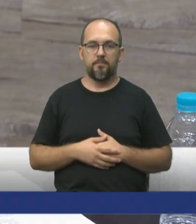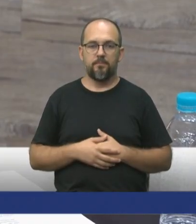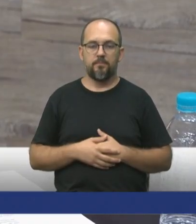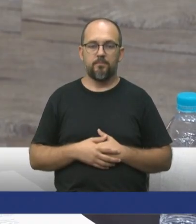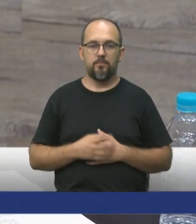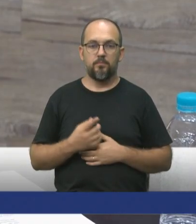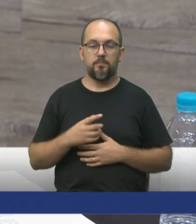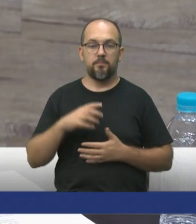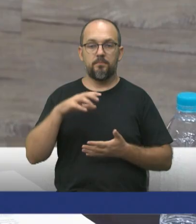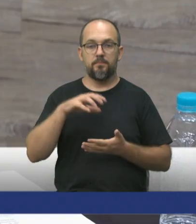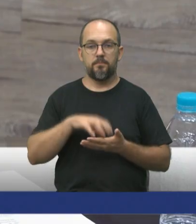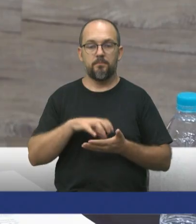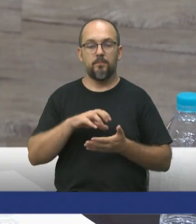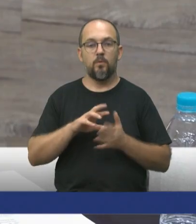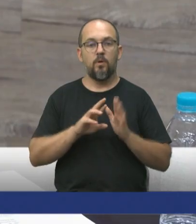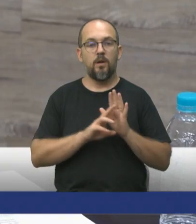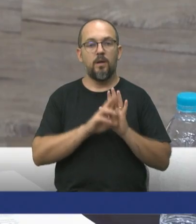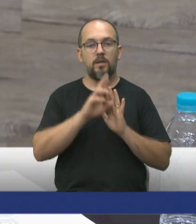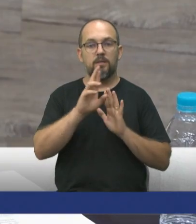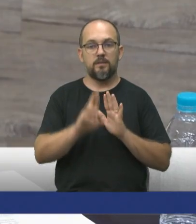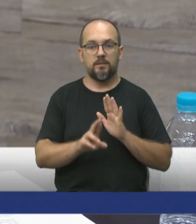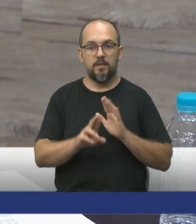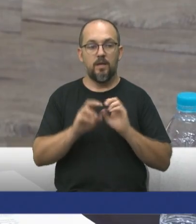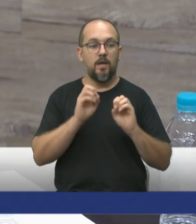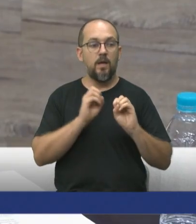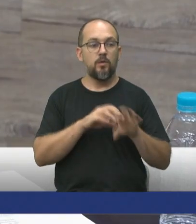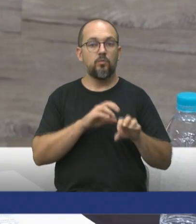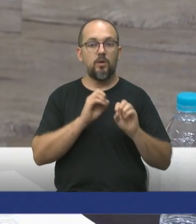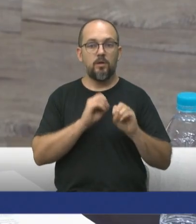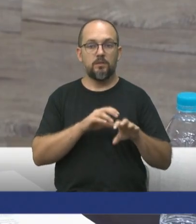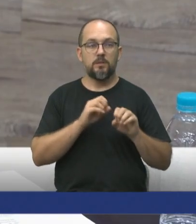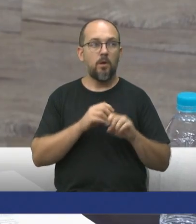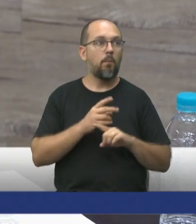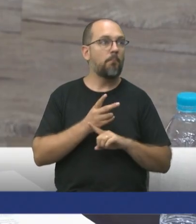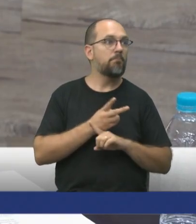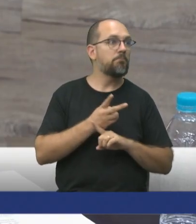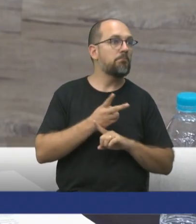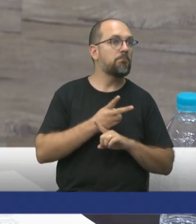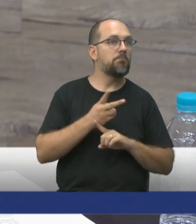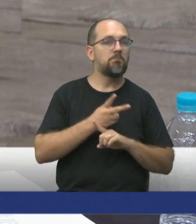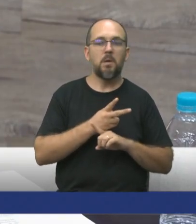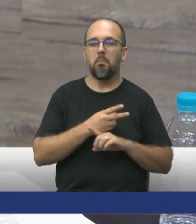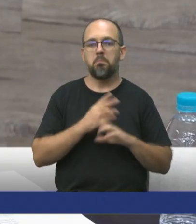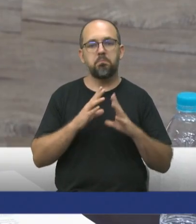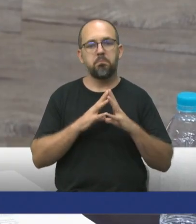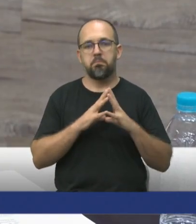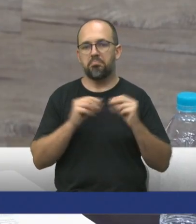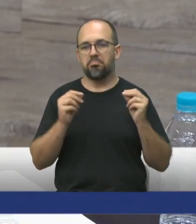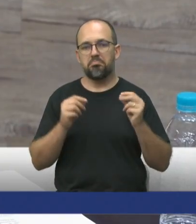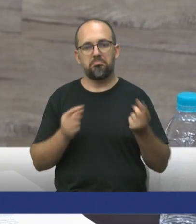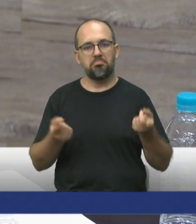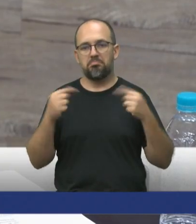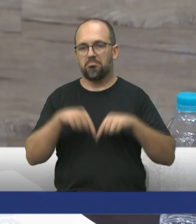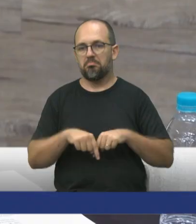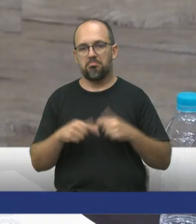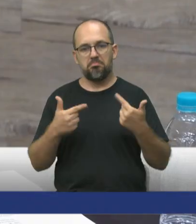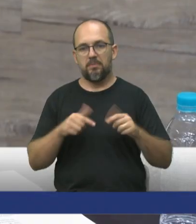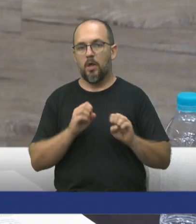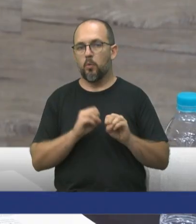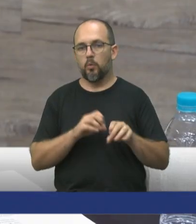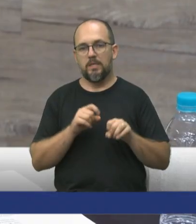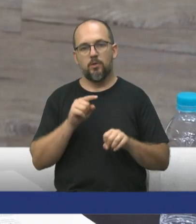buscar alguém da representação da educação numa audiência pública e não encontrar, isso fala muito, né?